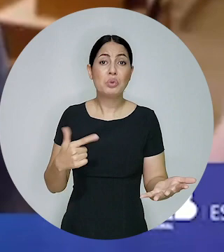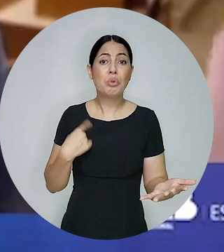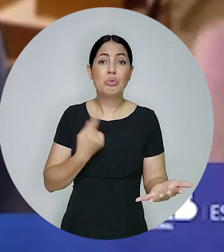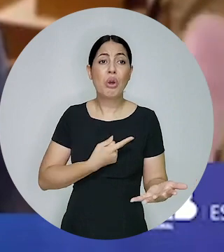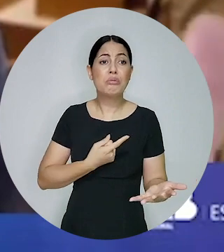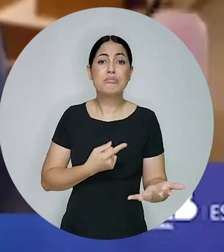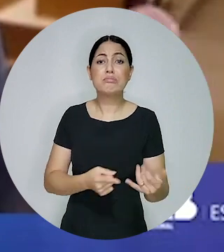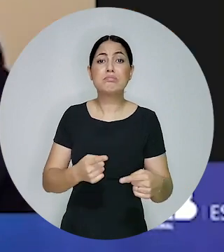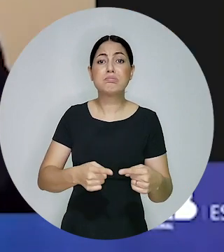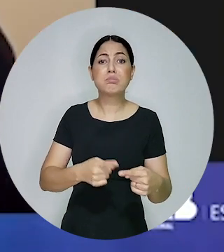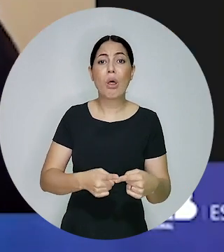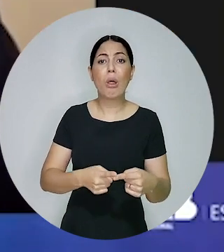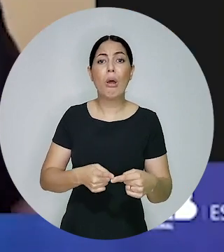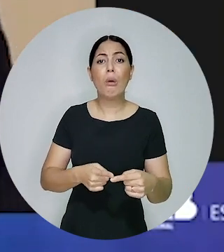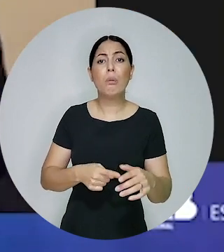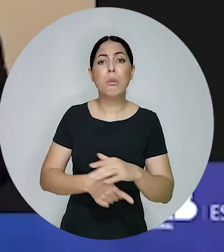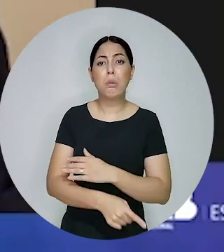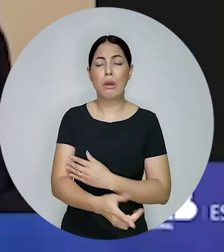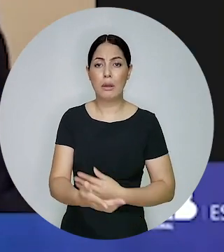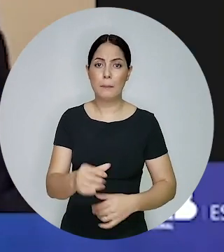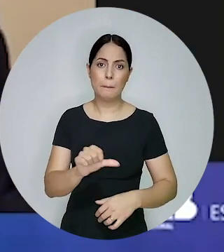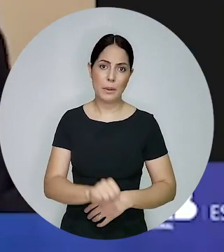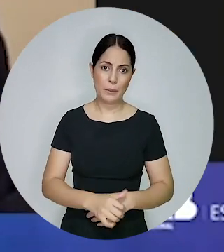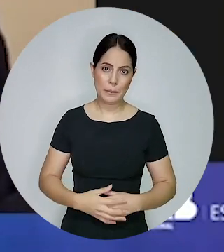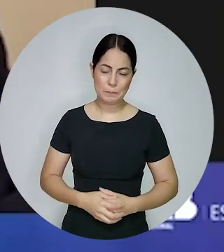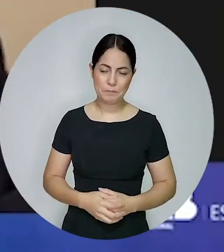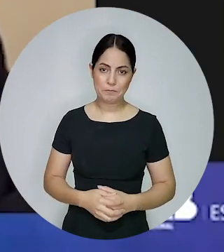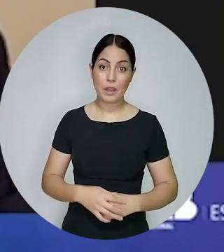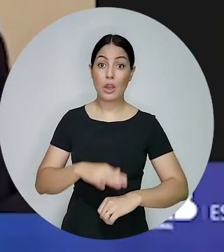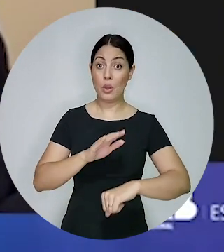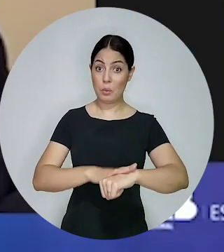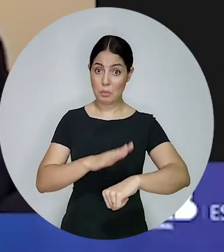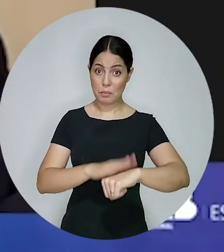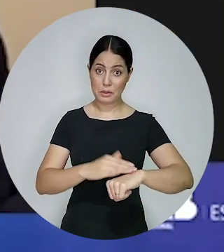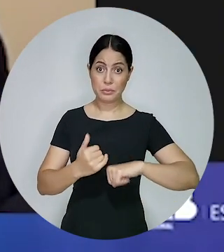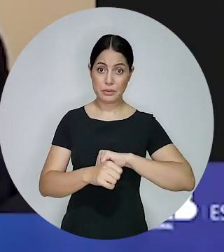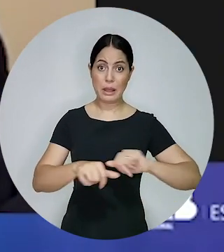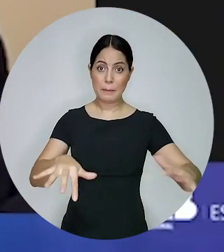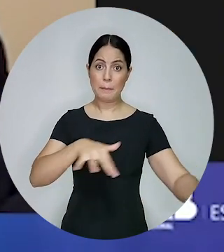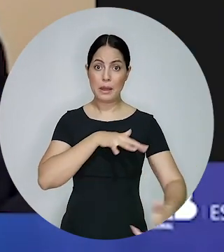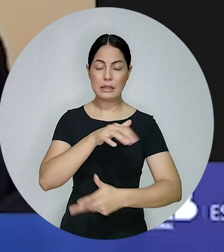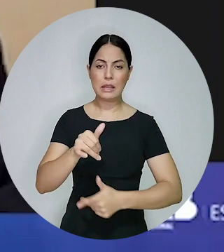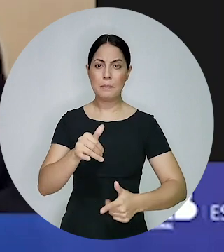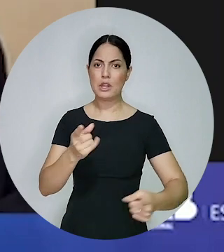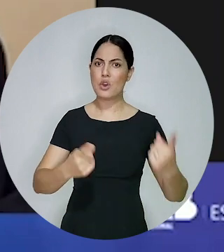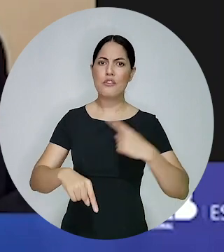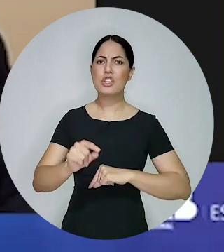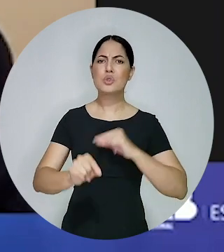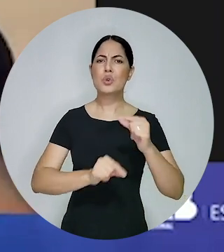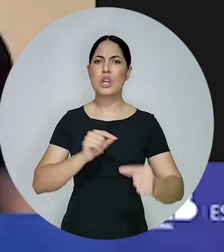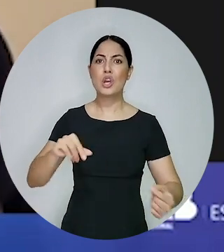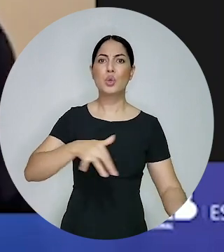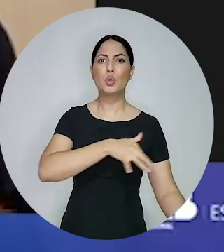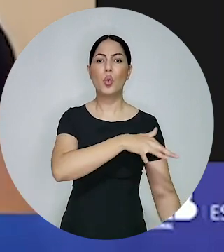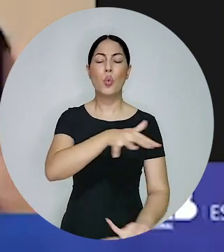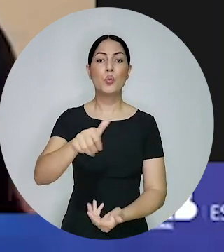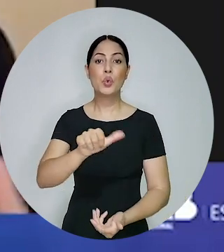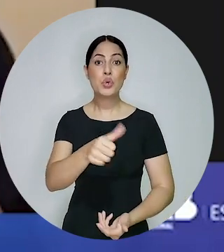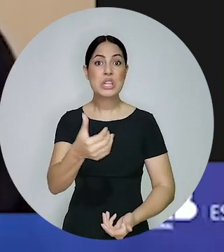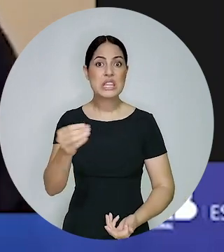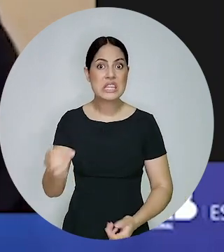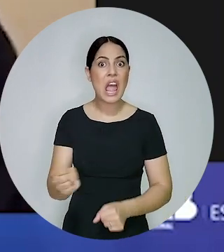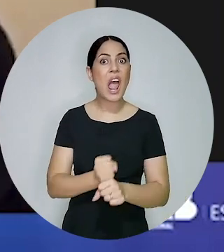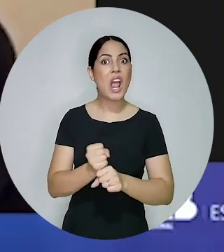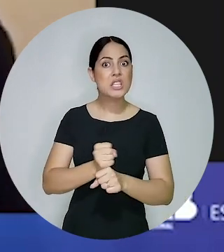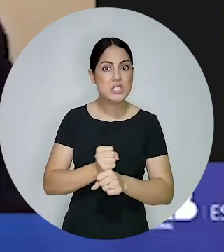ou ficaremos à deriva. A pandemia fez com que a gente avançasse 10 anos em um, o que muitos especialistas e